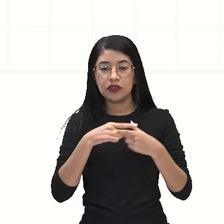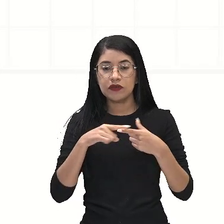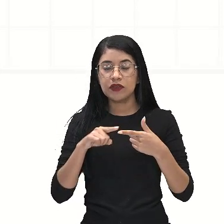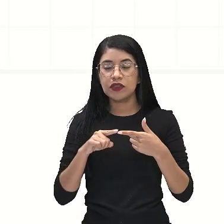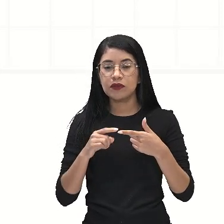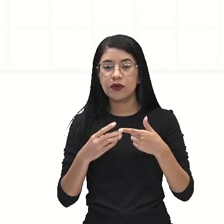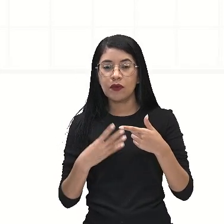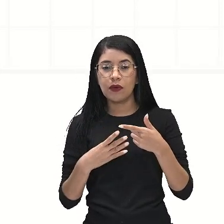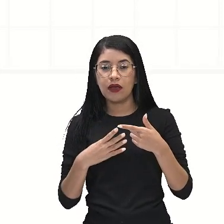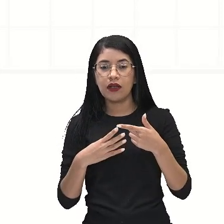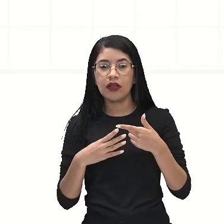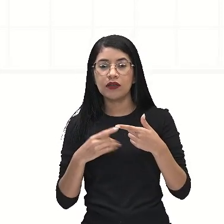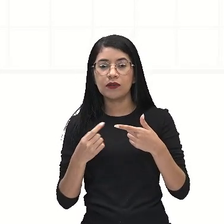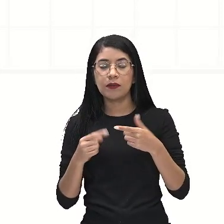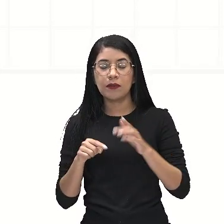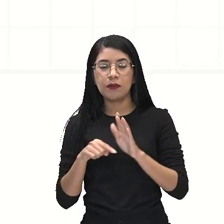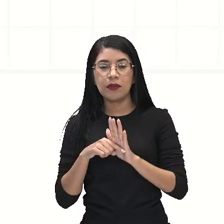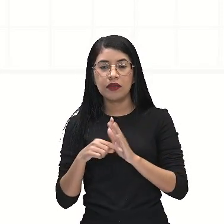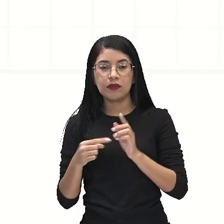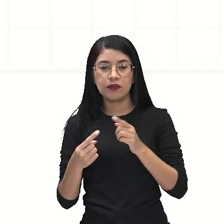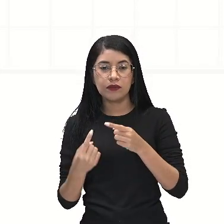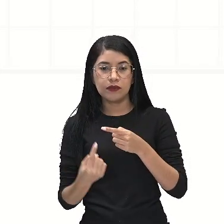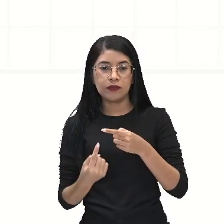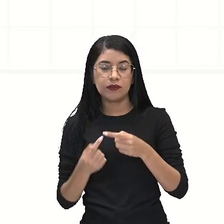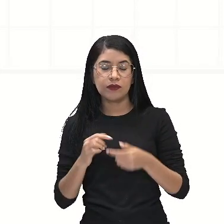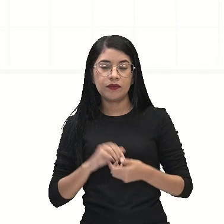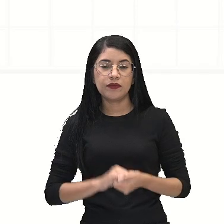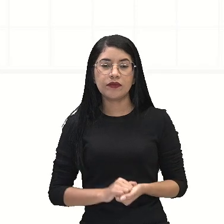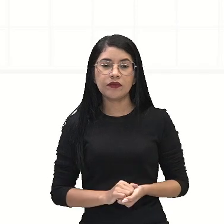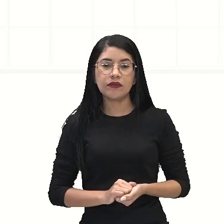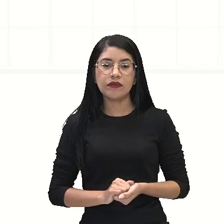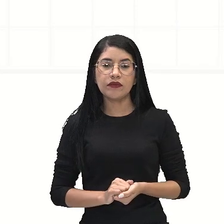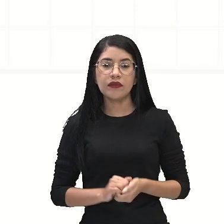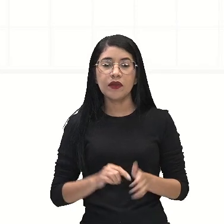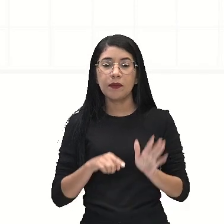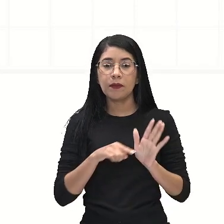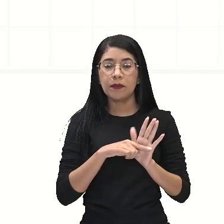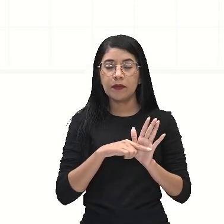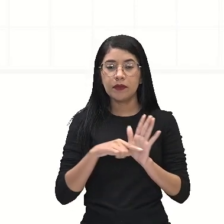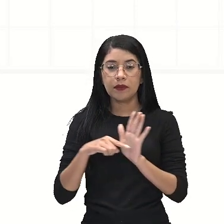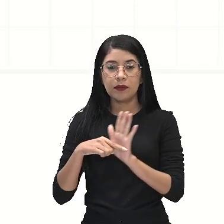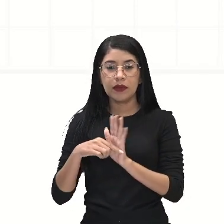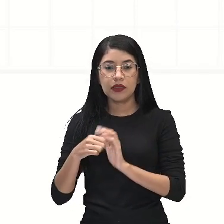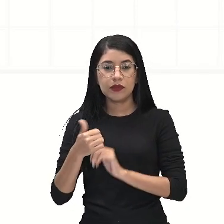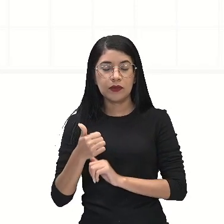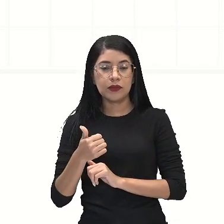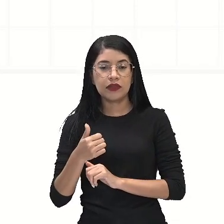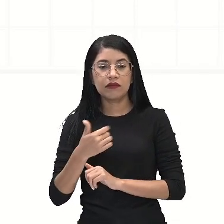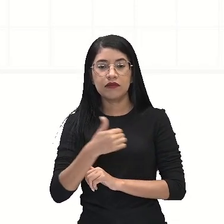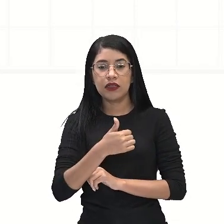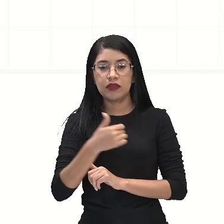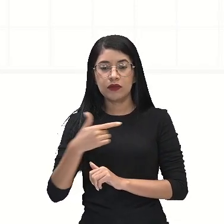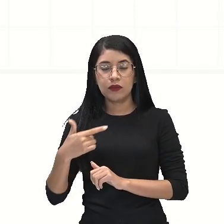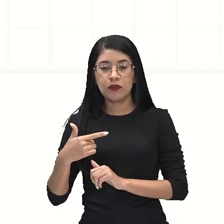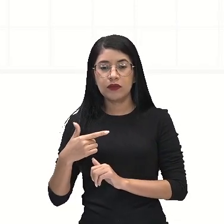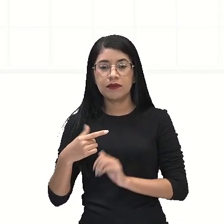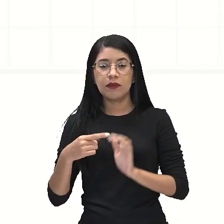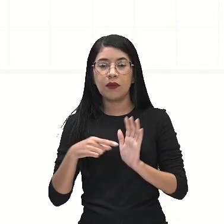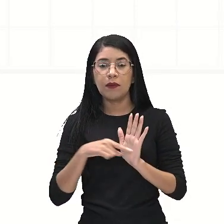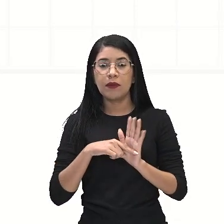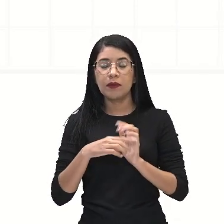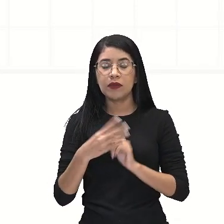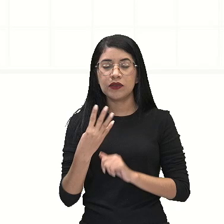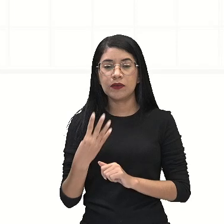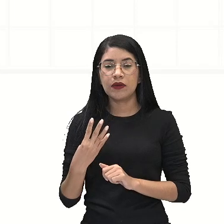Por 4 vezes menos 1. Menos 12 é 12. Dividido por menos 4 vai